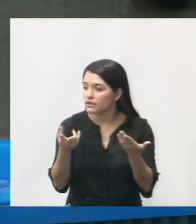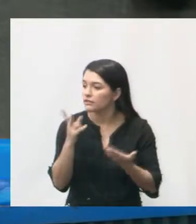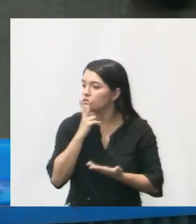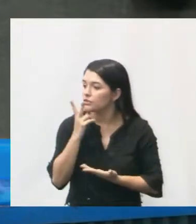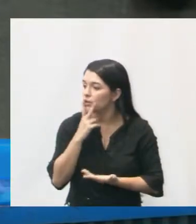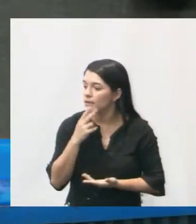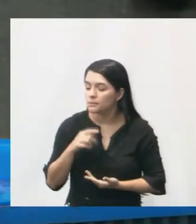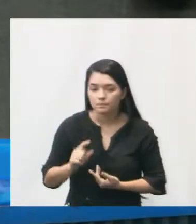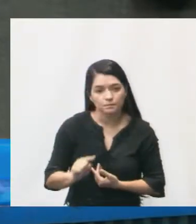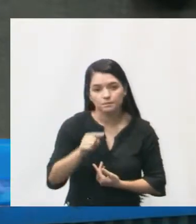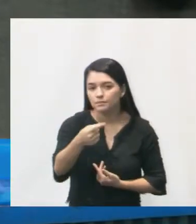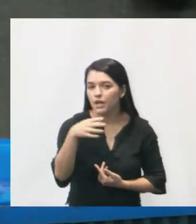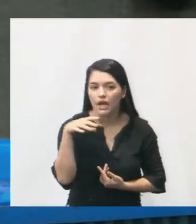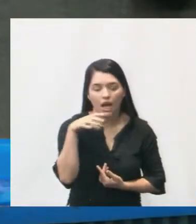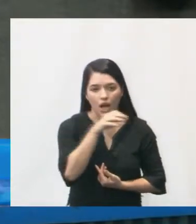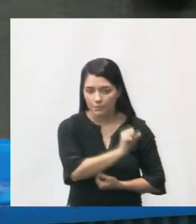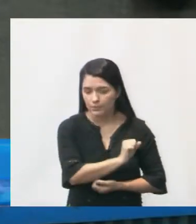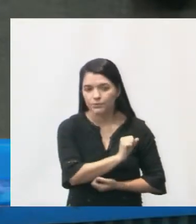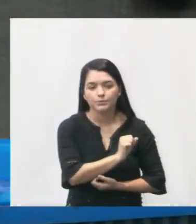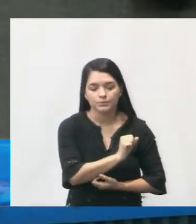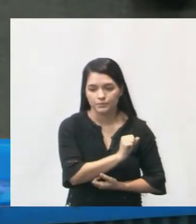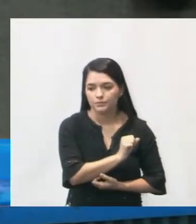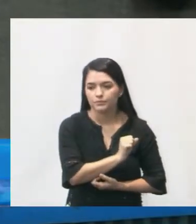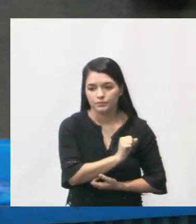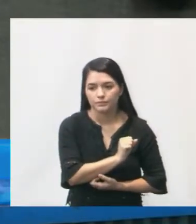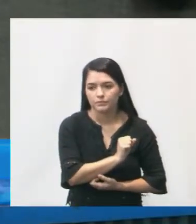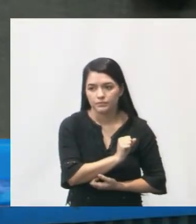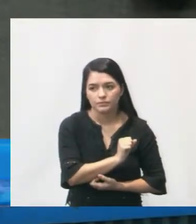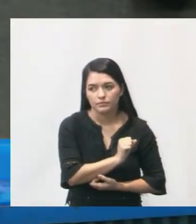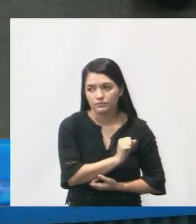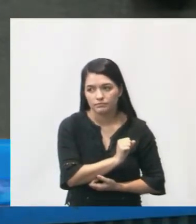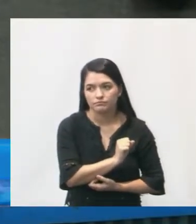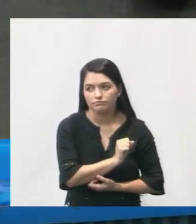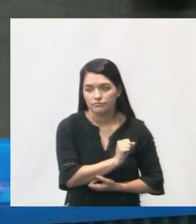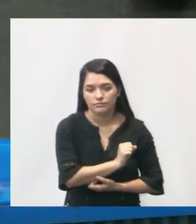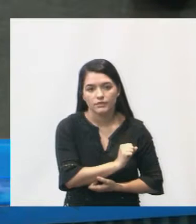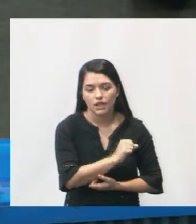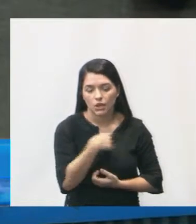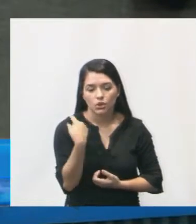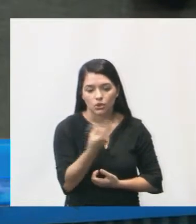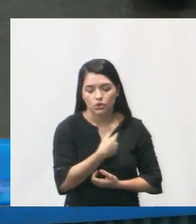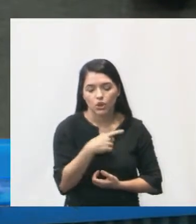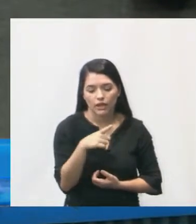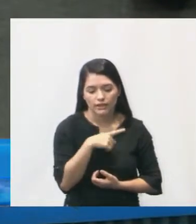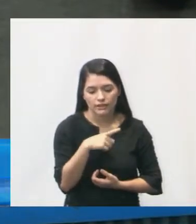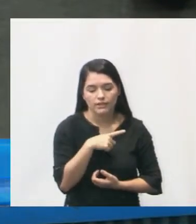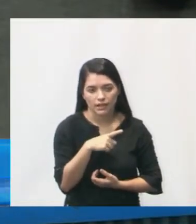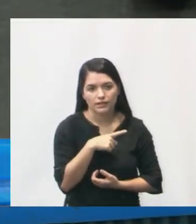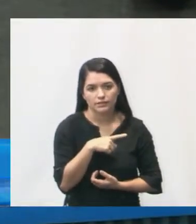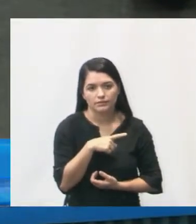breve, muito em breve, vereador Samparrini, vamos ter esse investimento chegando.